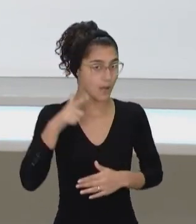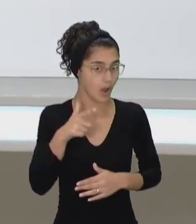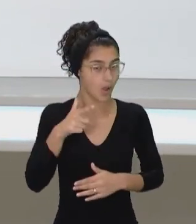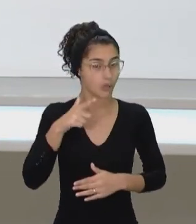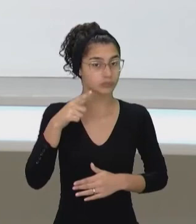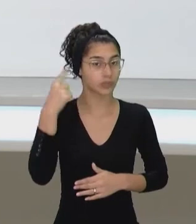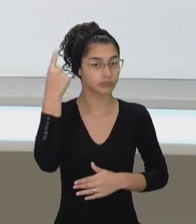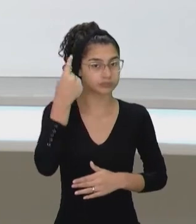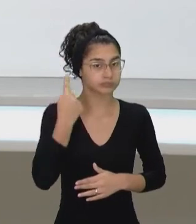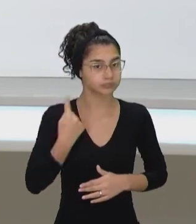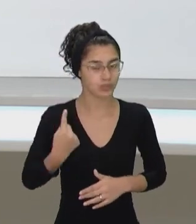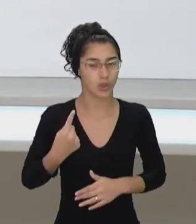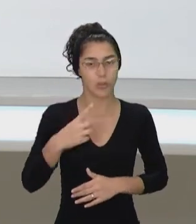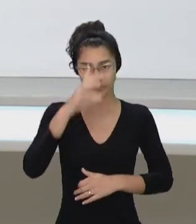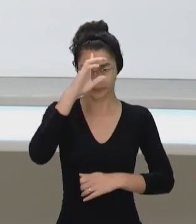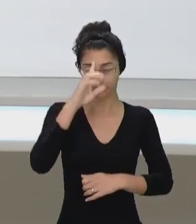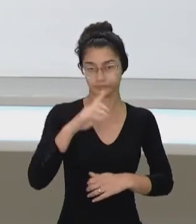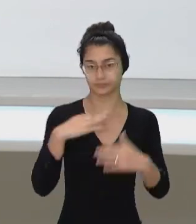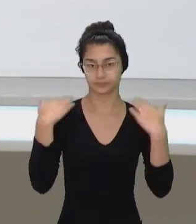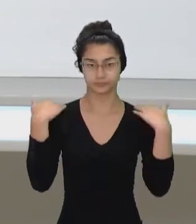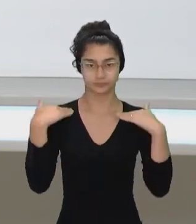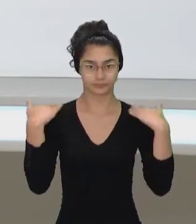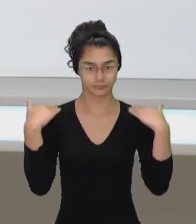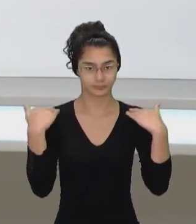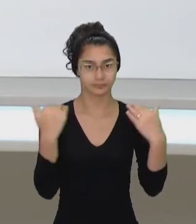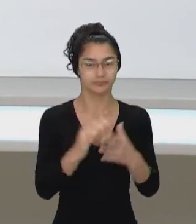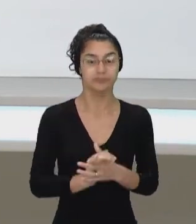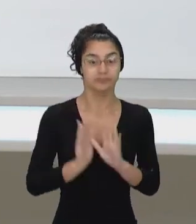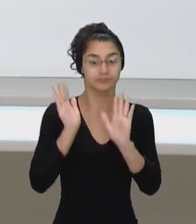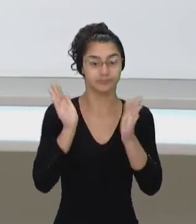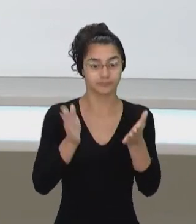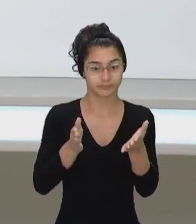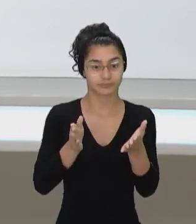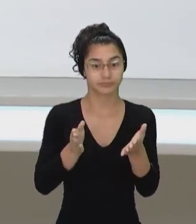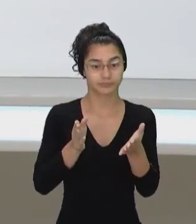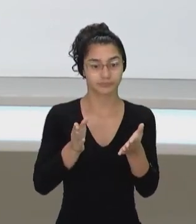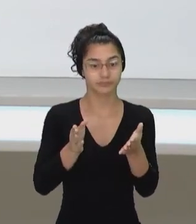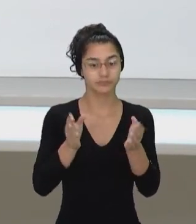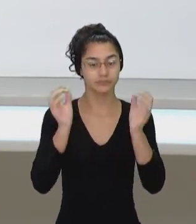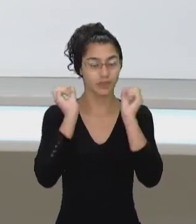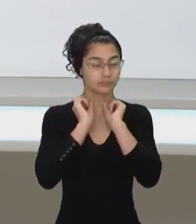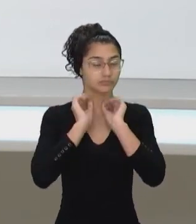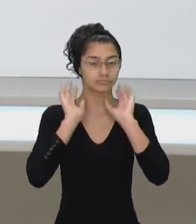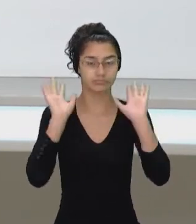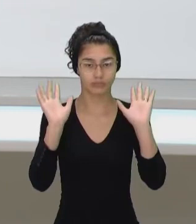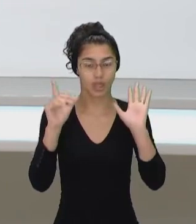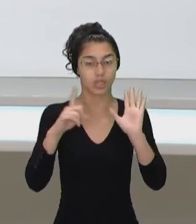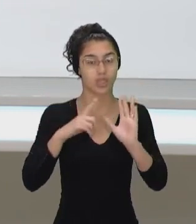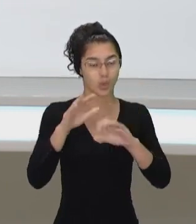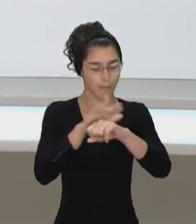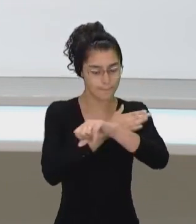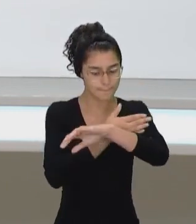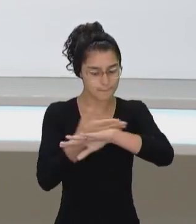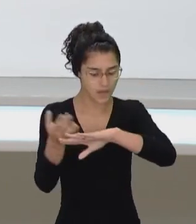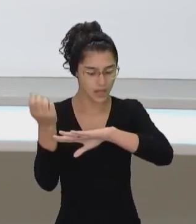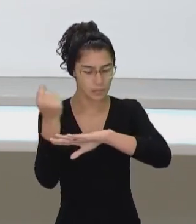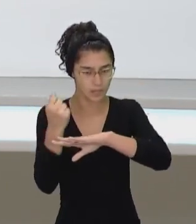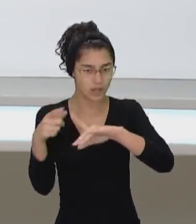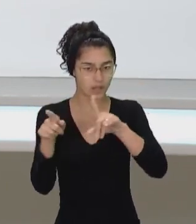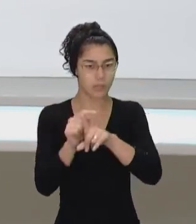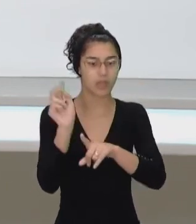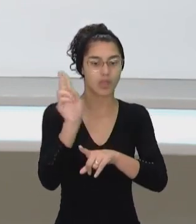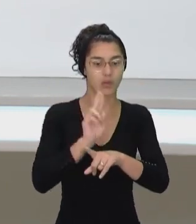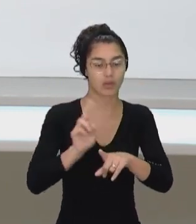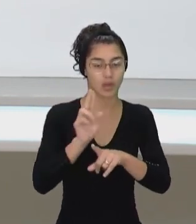claros, encaracolados na altura dos ombros. Hoje eles estão soltos. Tenho a pele clara, sou